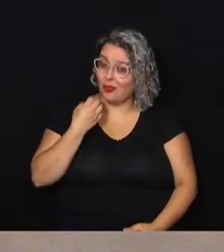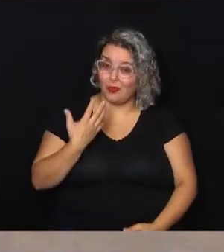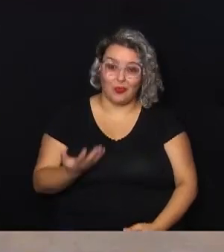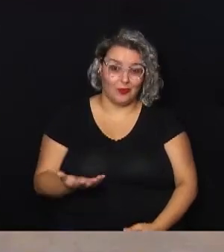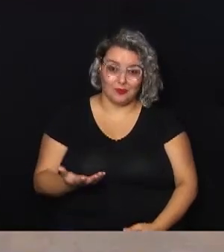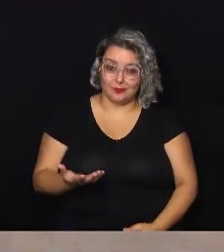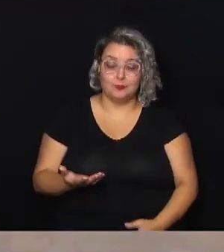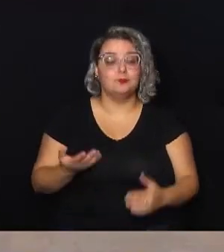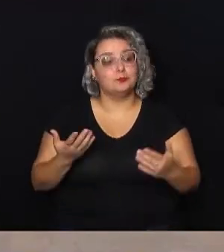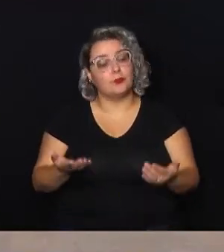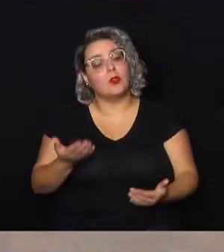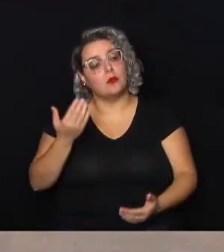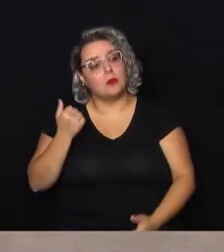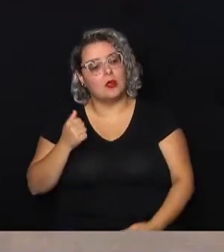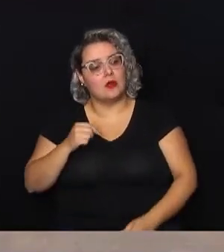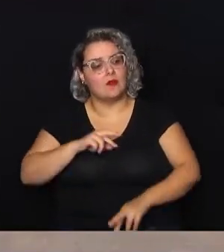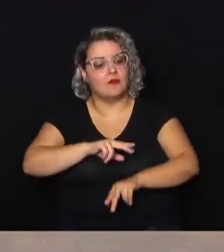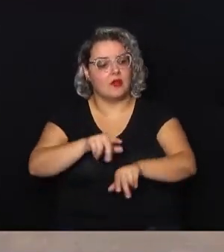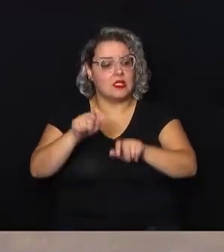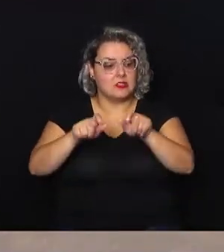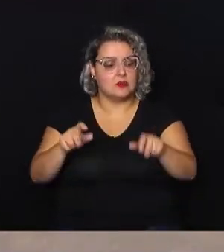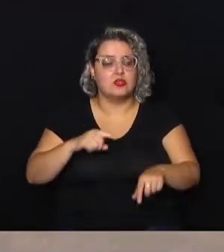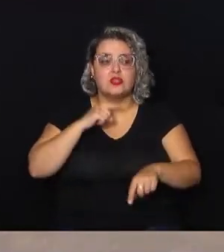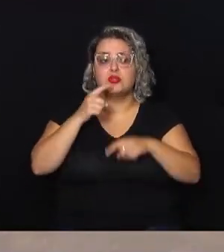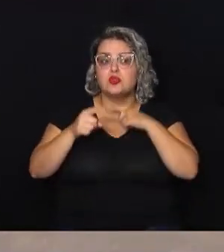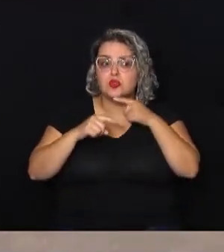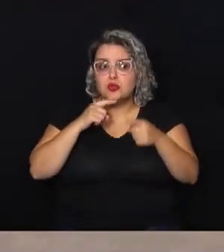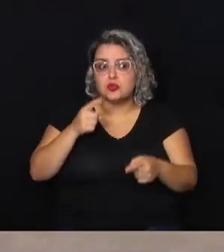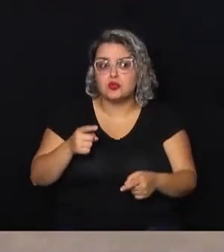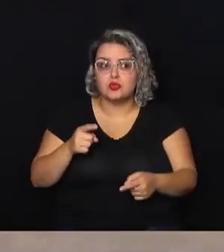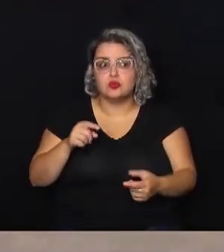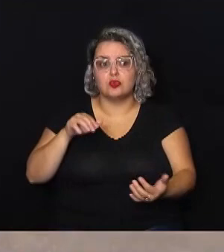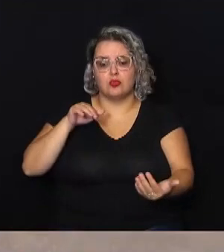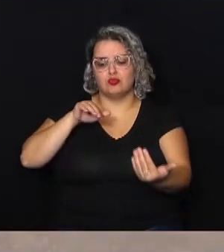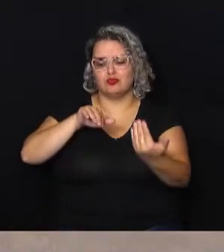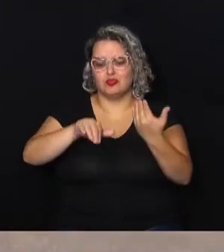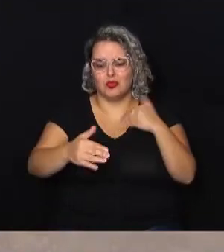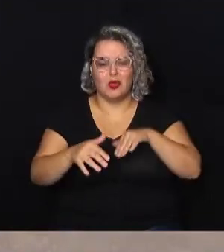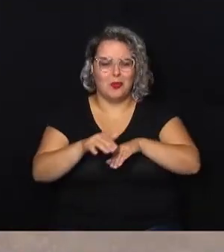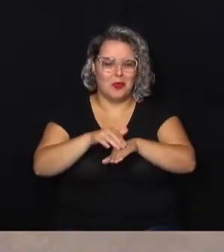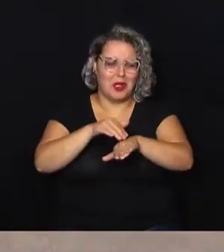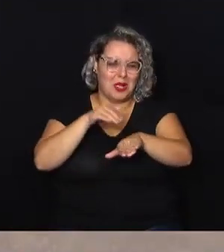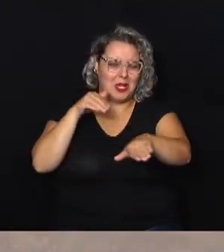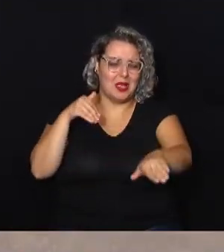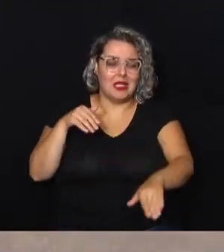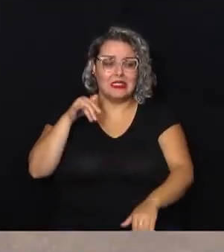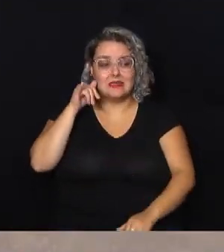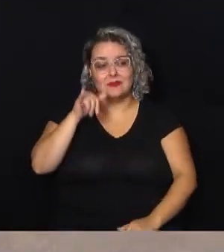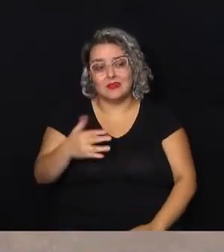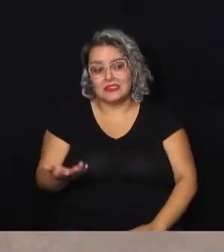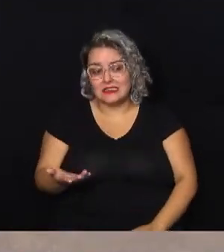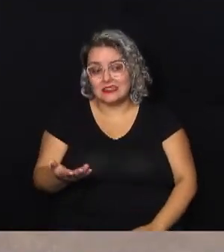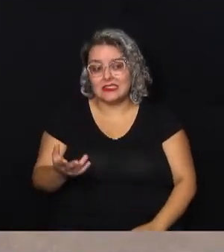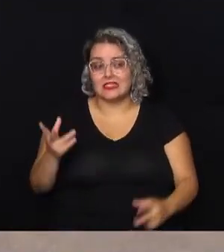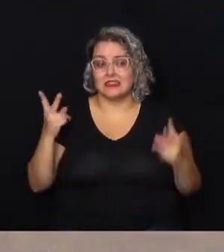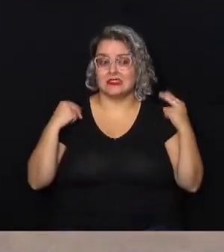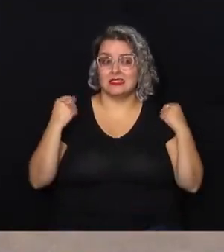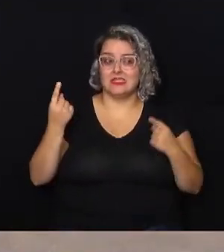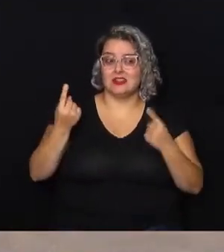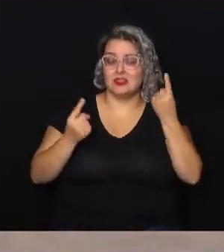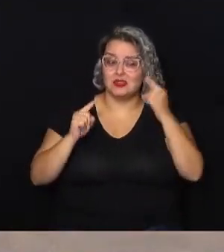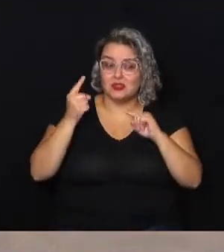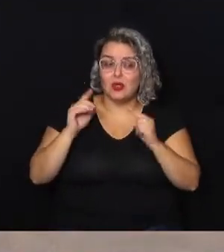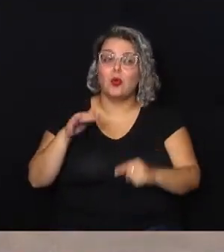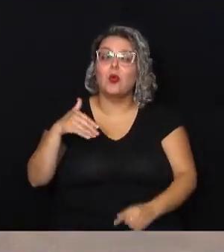Bom, vamos lá. Muita gente ainda tem dúvida. O fluxo intenso que deve ser evitado pelos motoristas nesse carnaval,